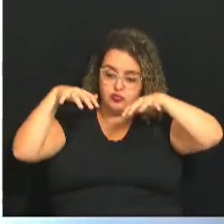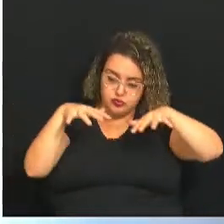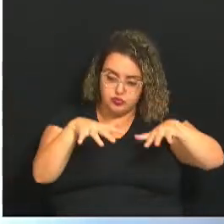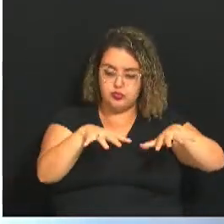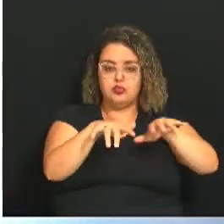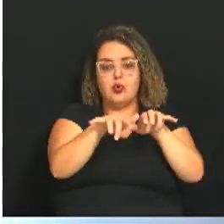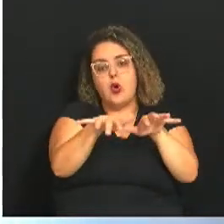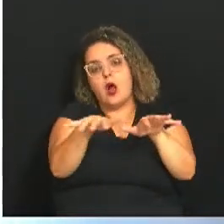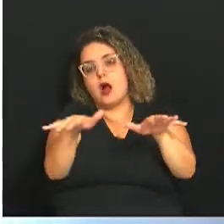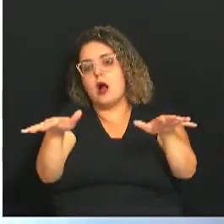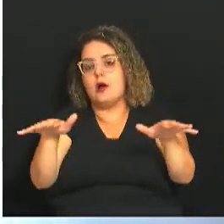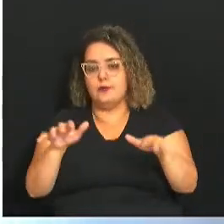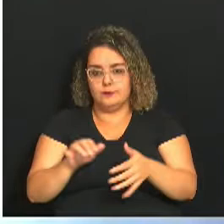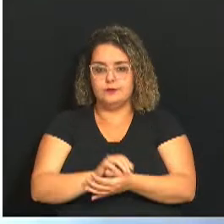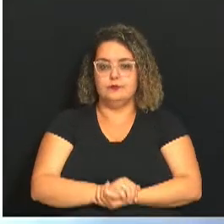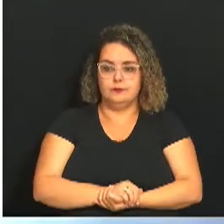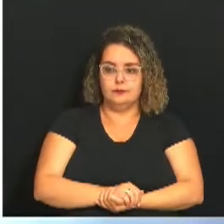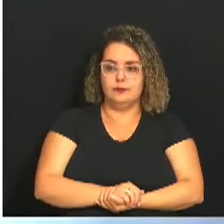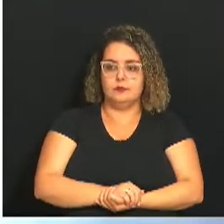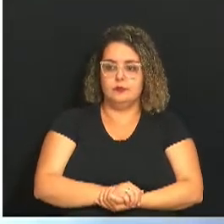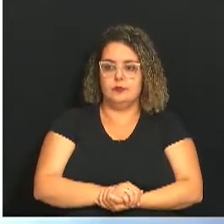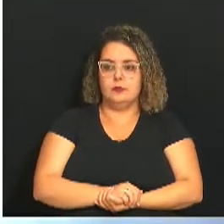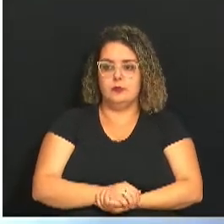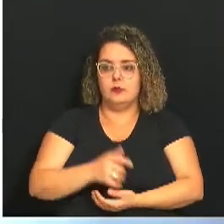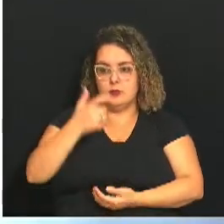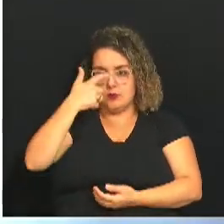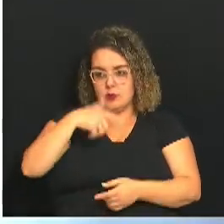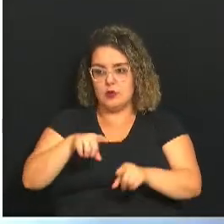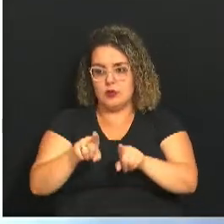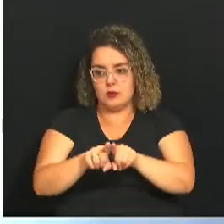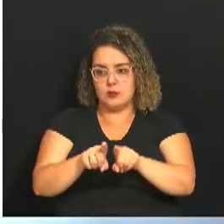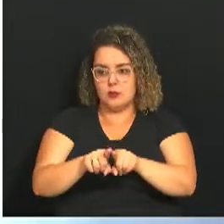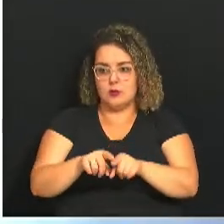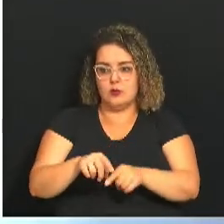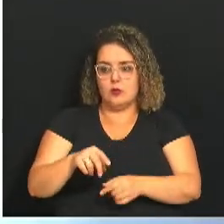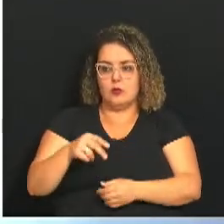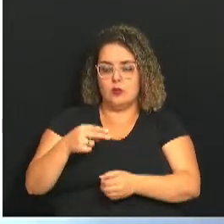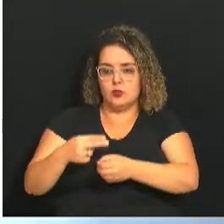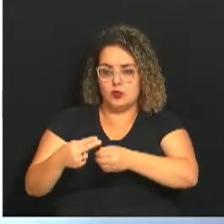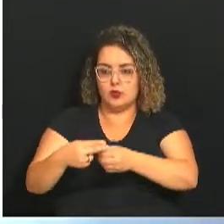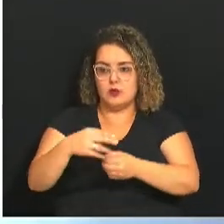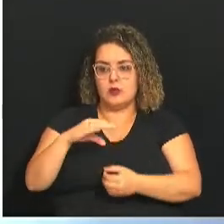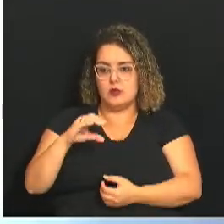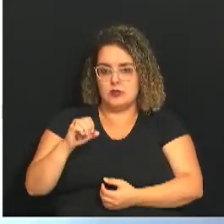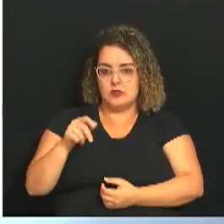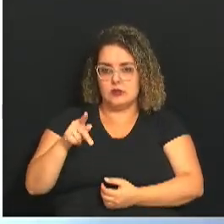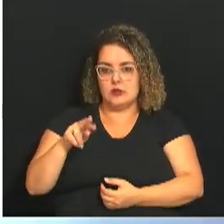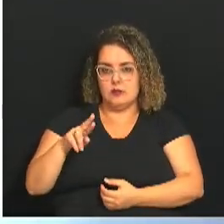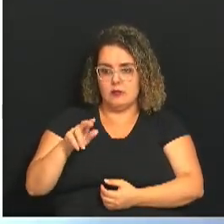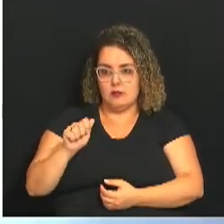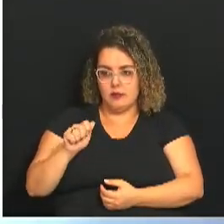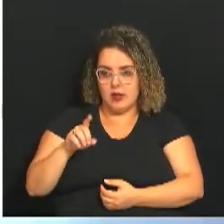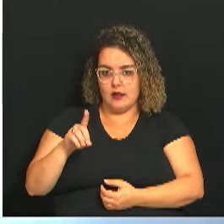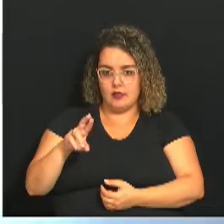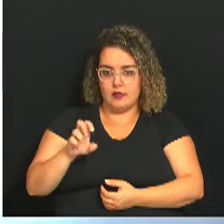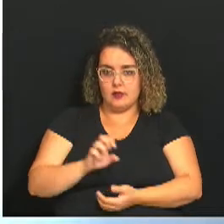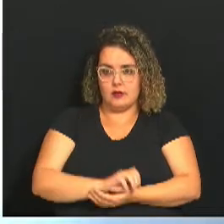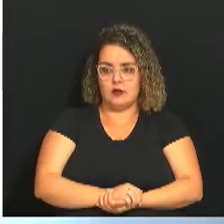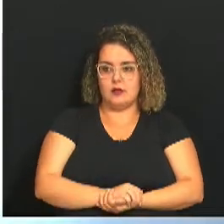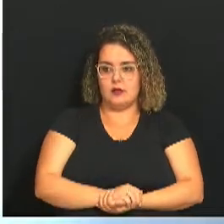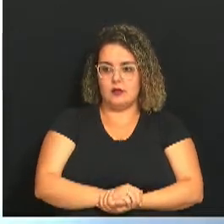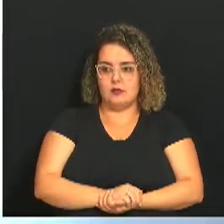respeito, tanto a mim quanto ao CEPAGRE, né, da Unicamp, que eu represento aqui hoje, nos